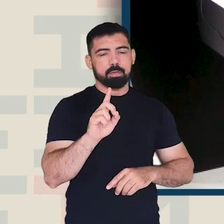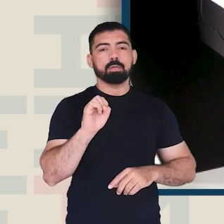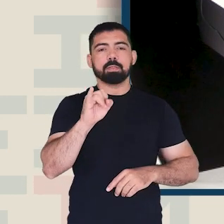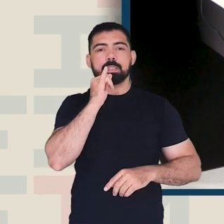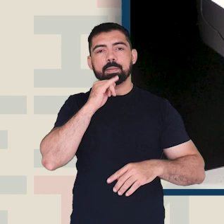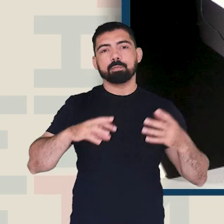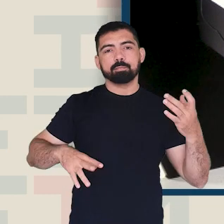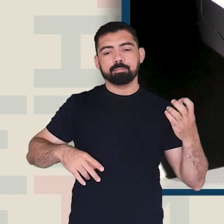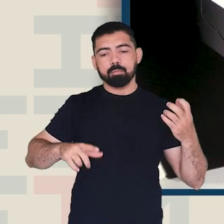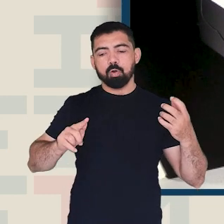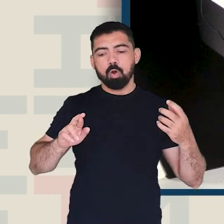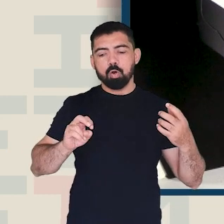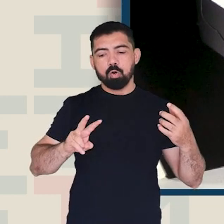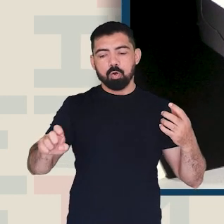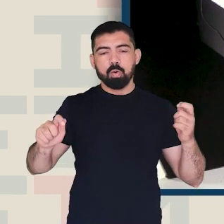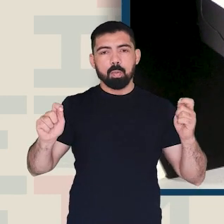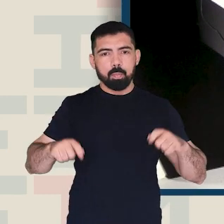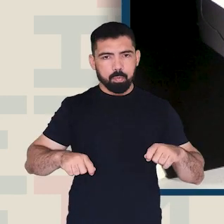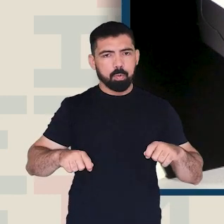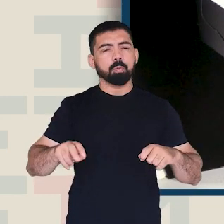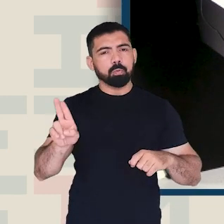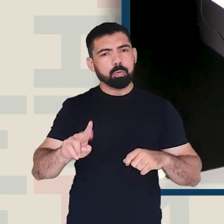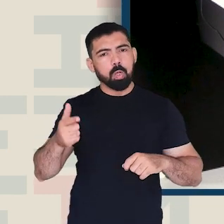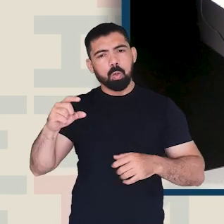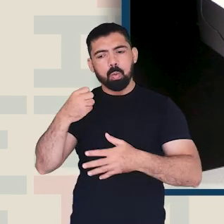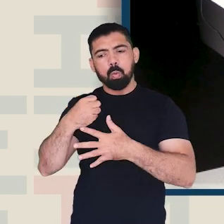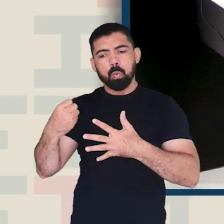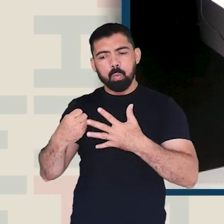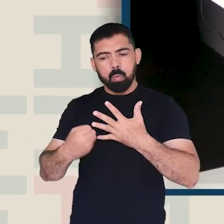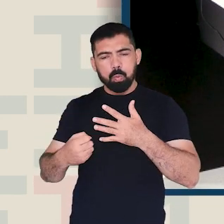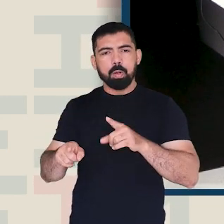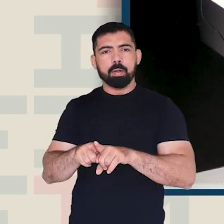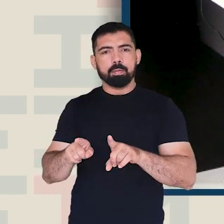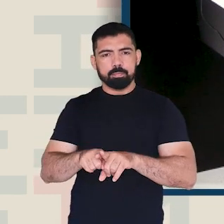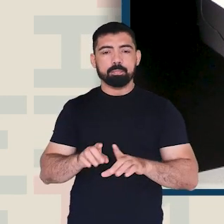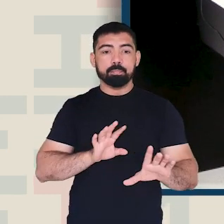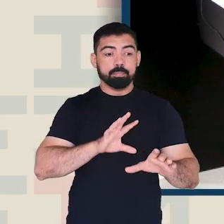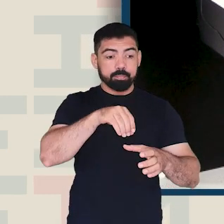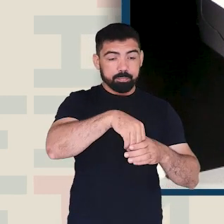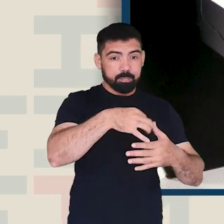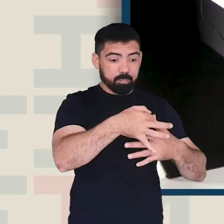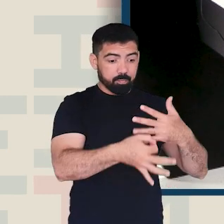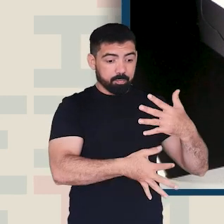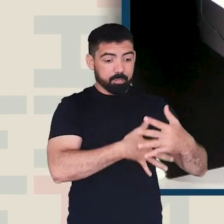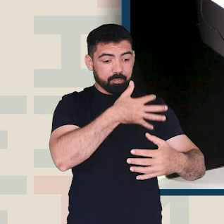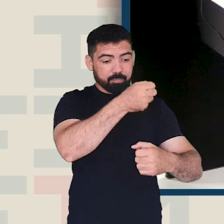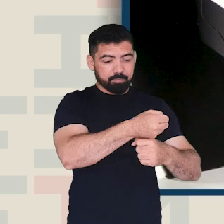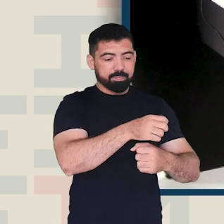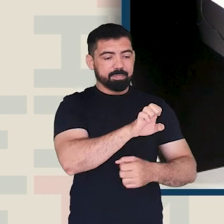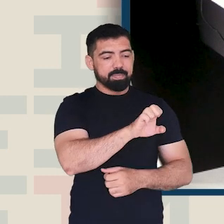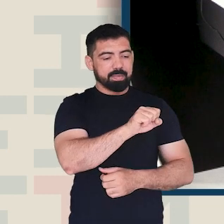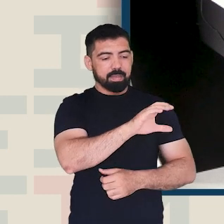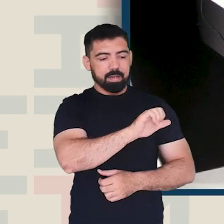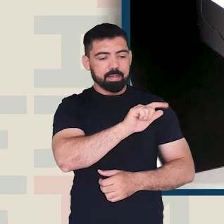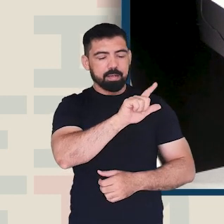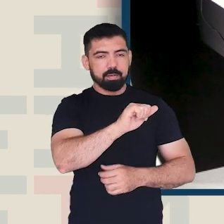eu monto apenas com notas do acorde? Não. Você tem as notas da escala para compor, para complementar esse teu groove. Por